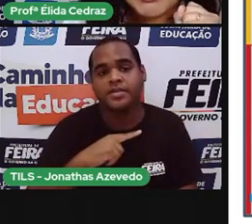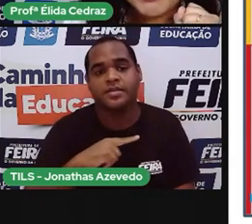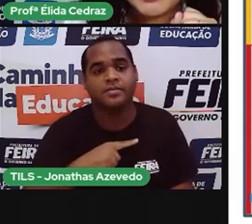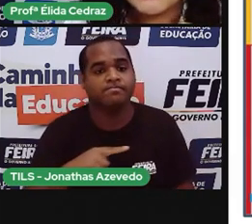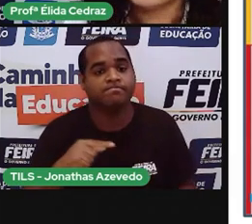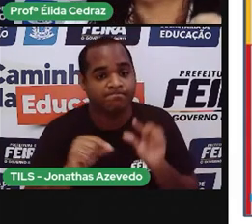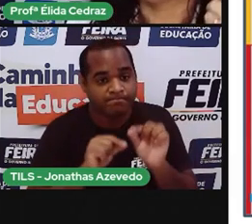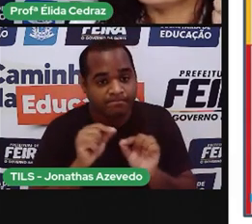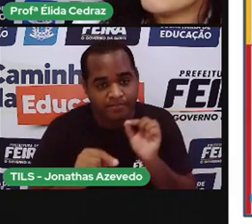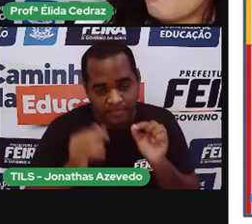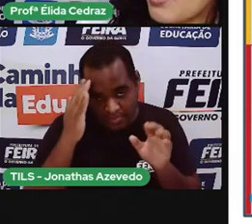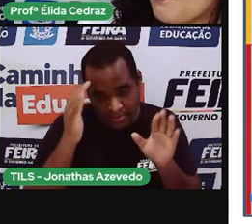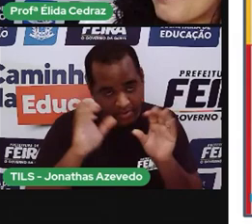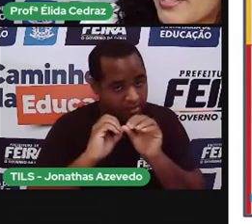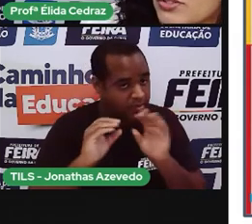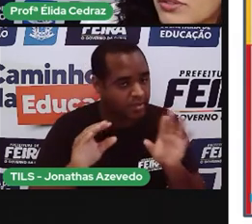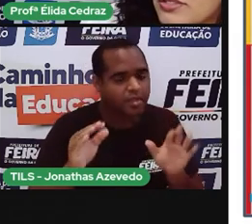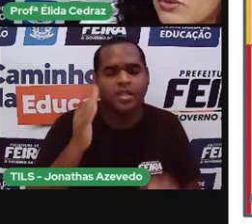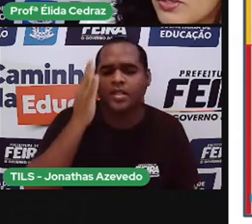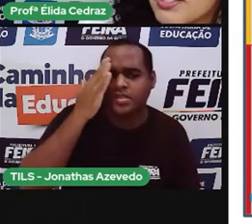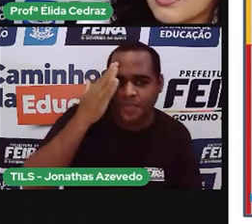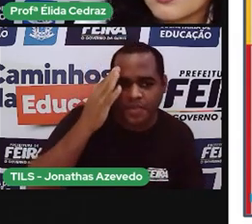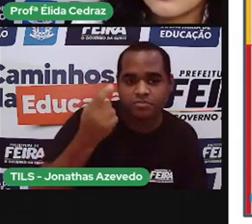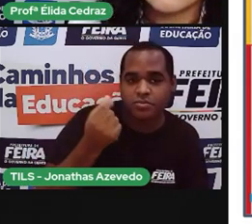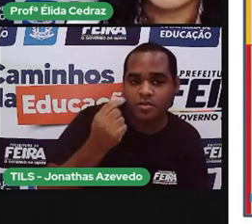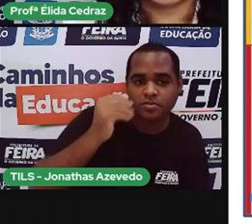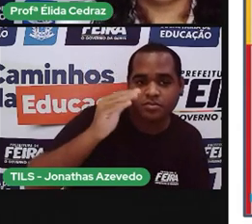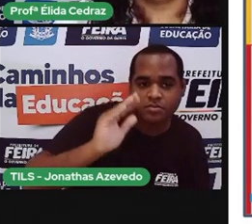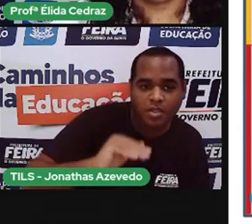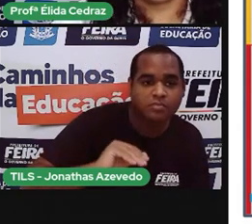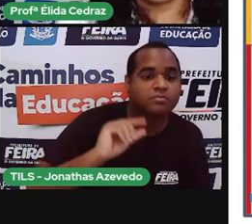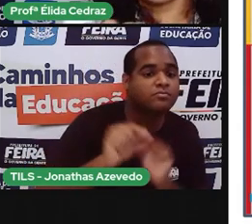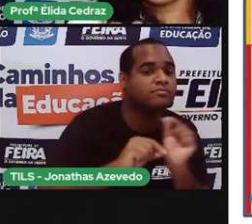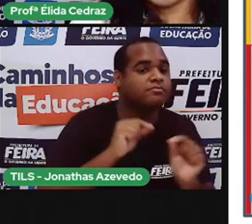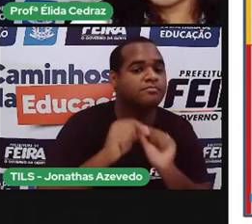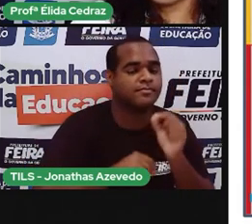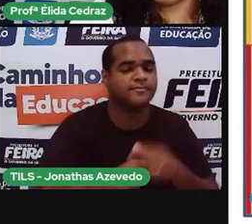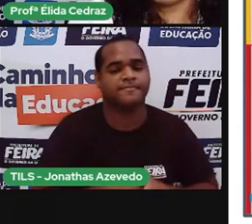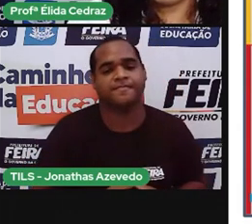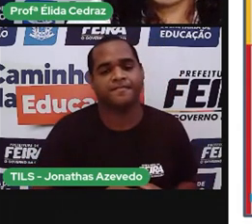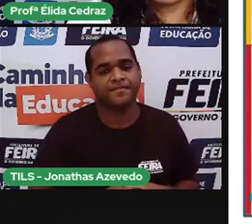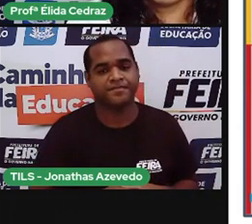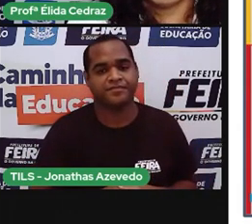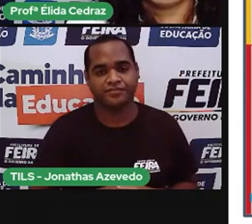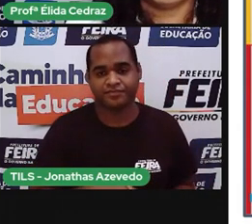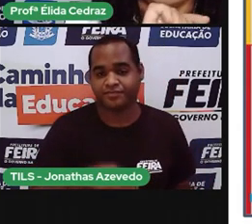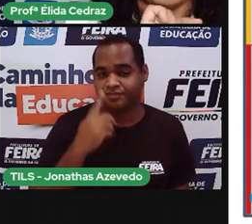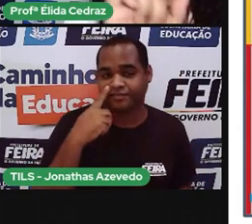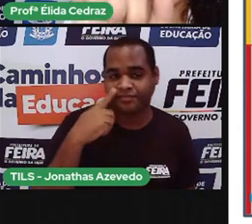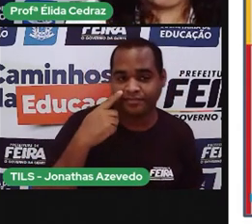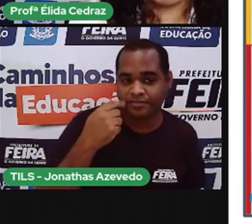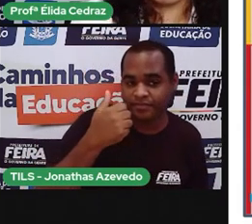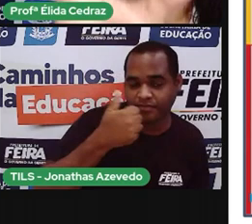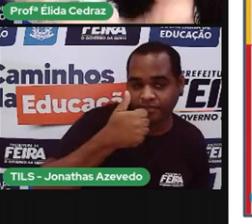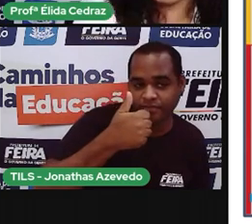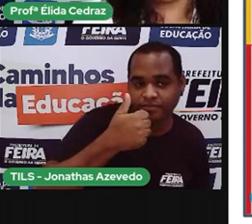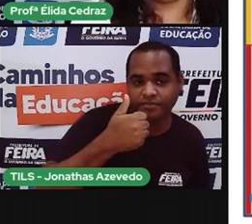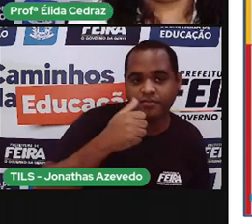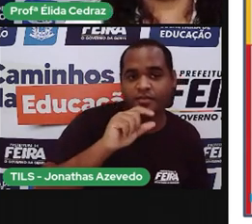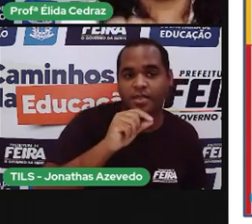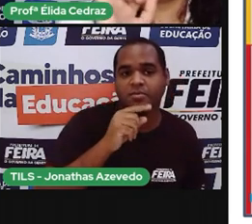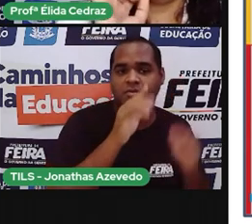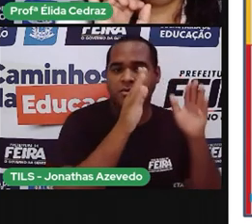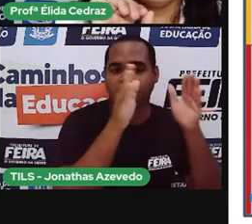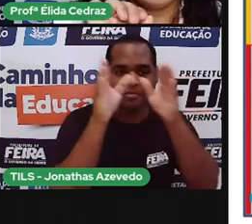Entendeu o que a Pro está falando? De saber o preço das coisas? Aqui nesse primeiro, que é o panfleto